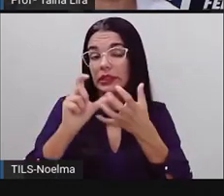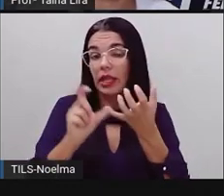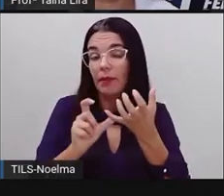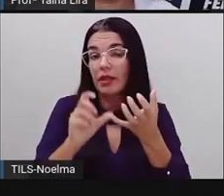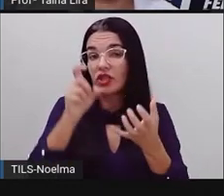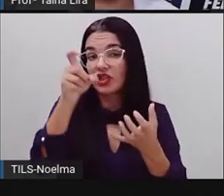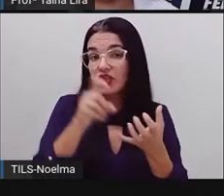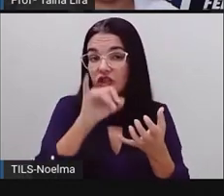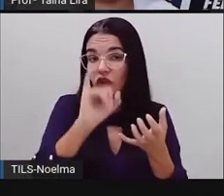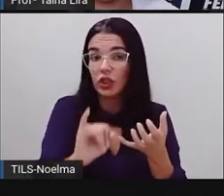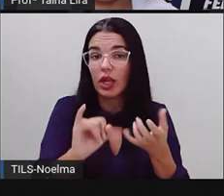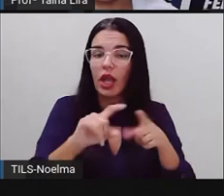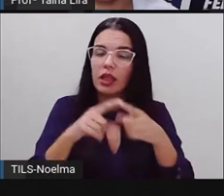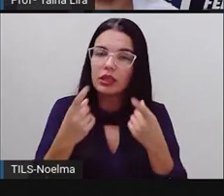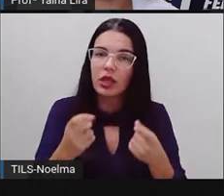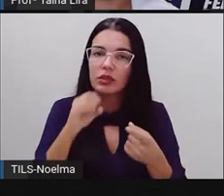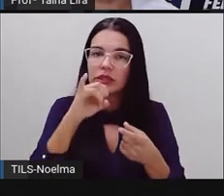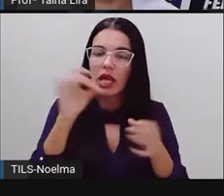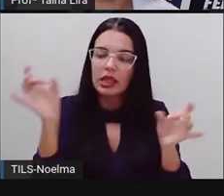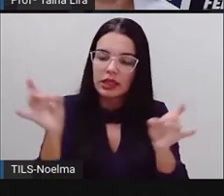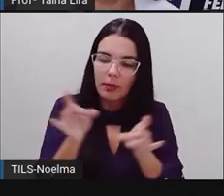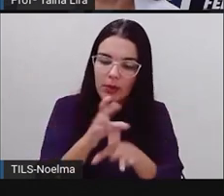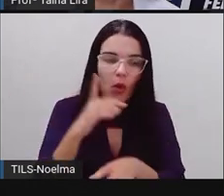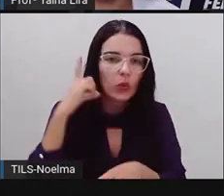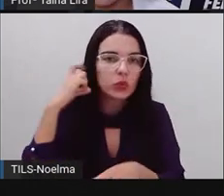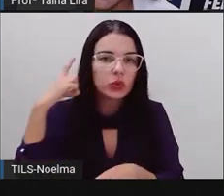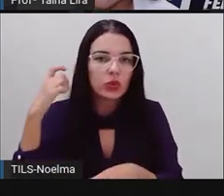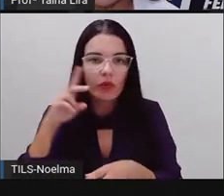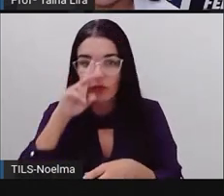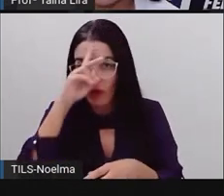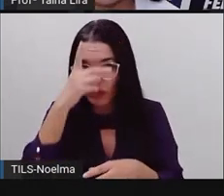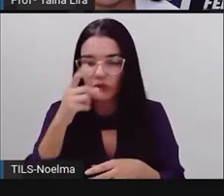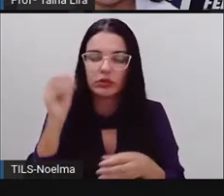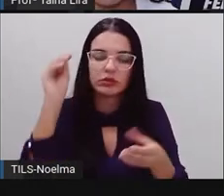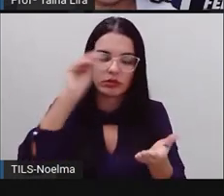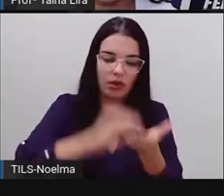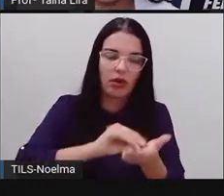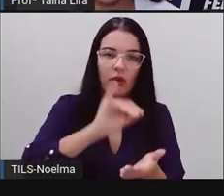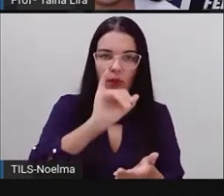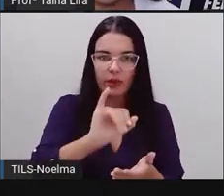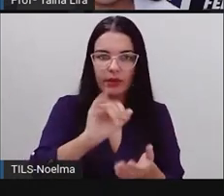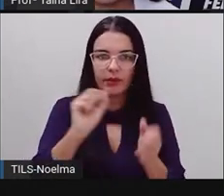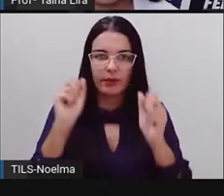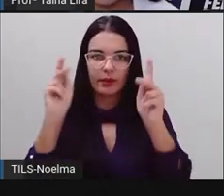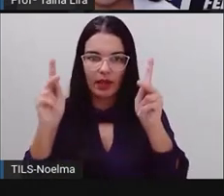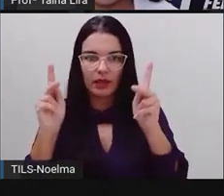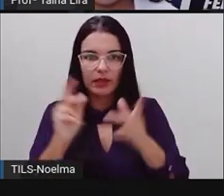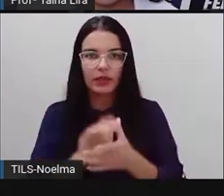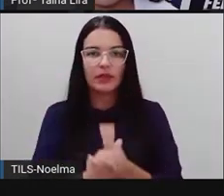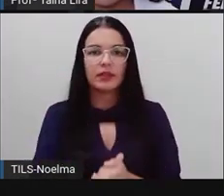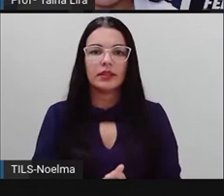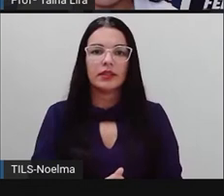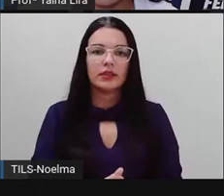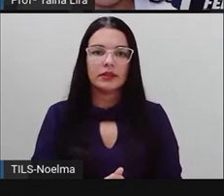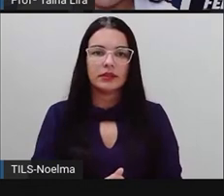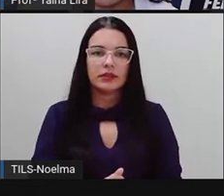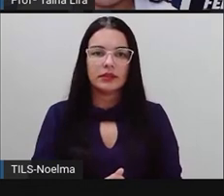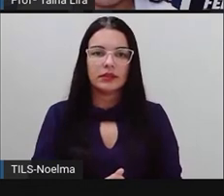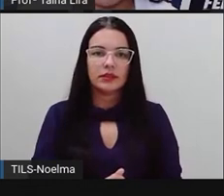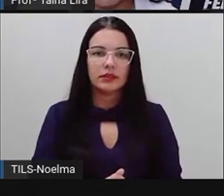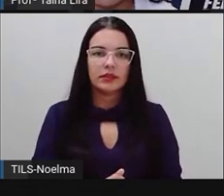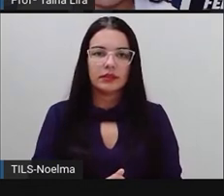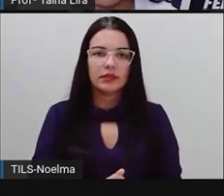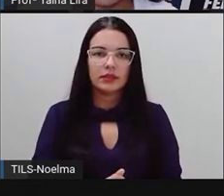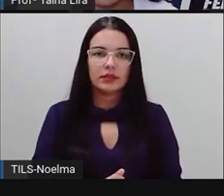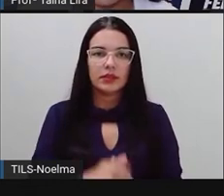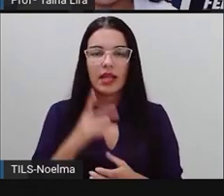então terminou aí com São Forte eu boto o i.a. Tá certo lá nos alimentos de geladeira